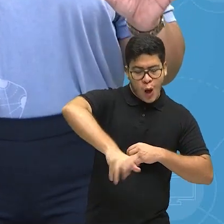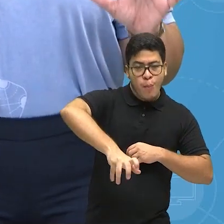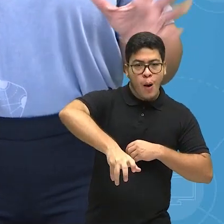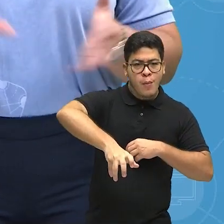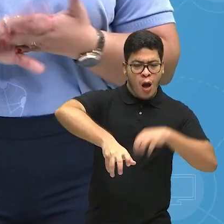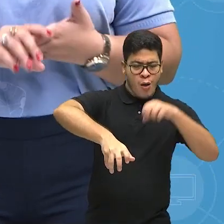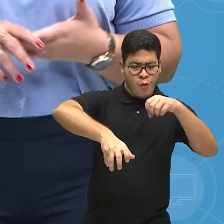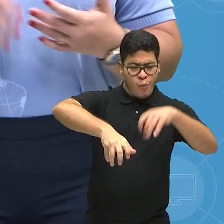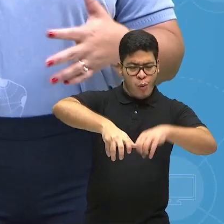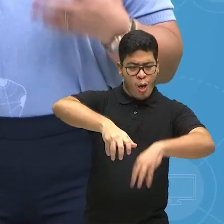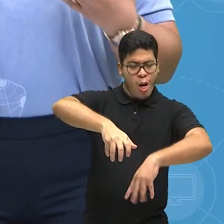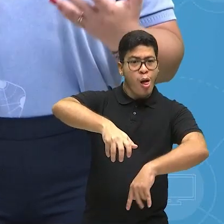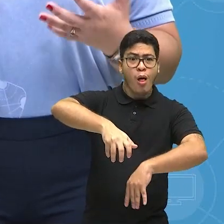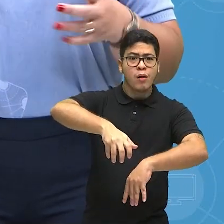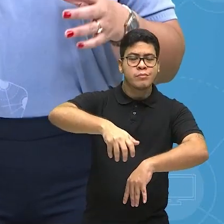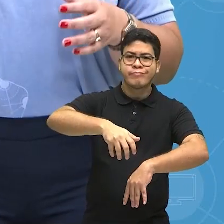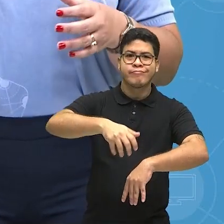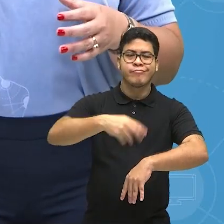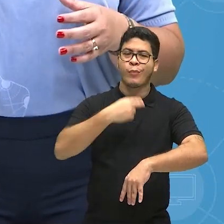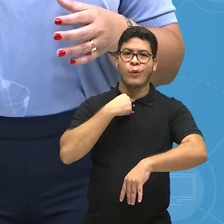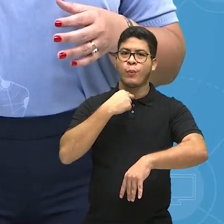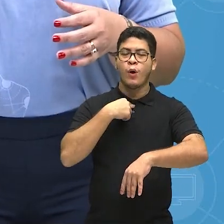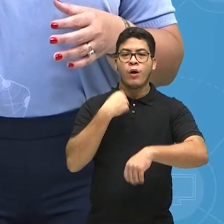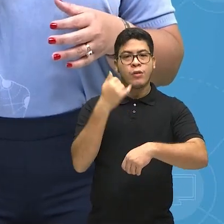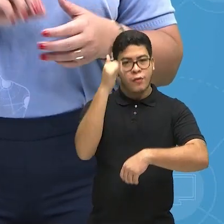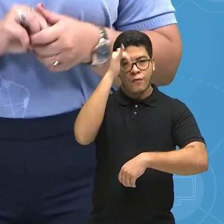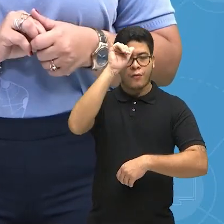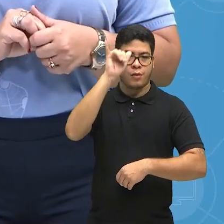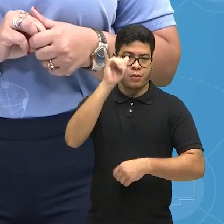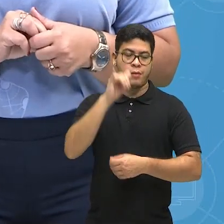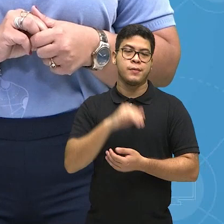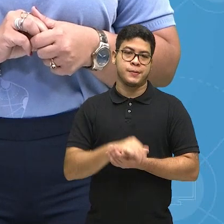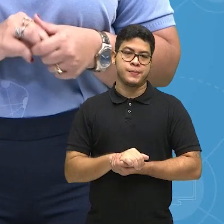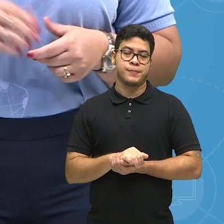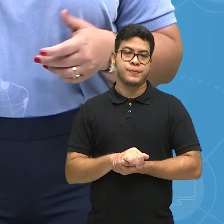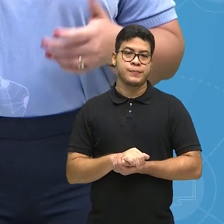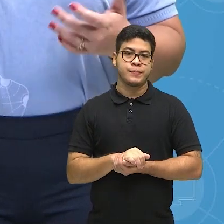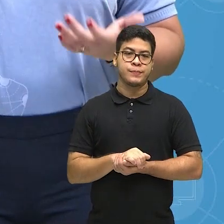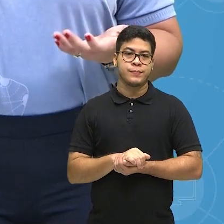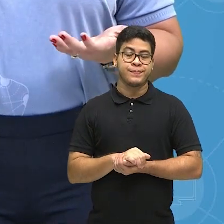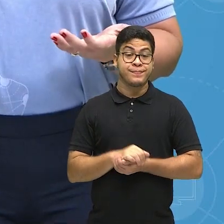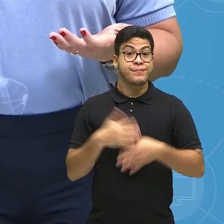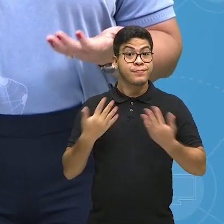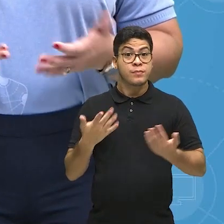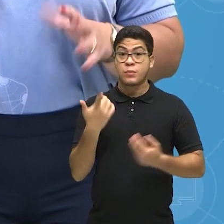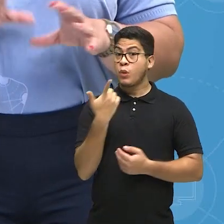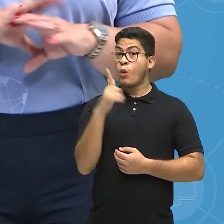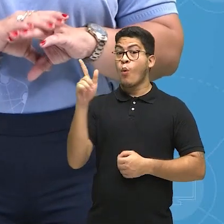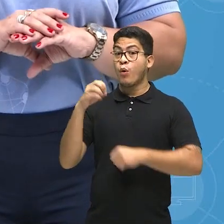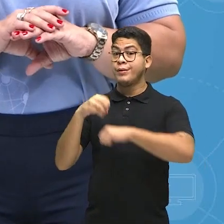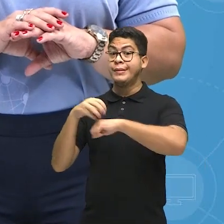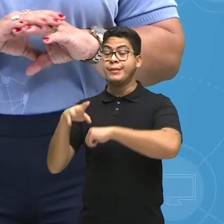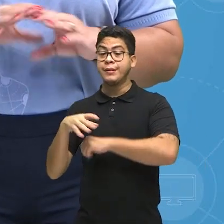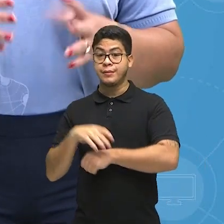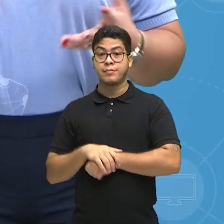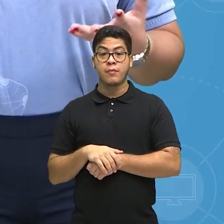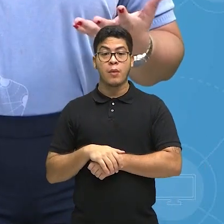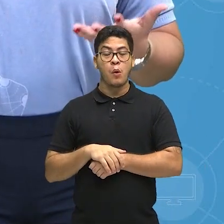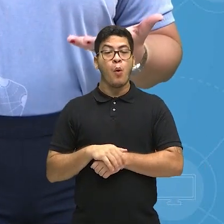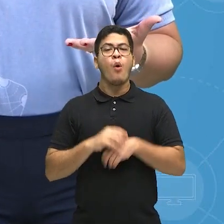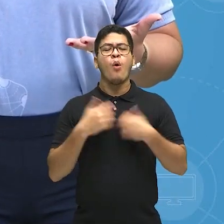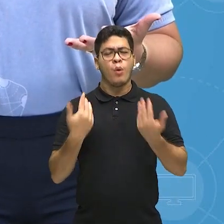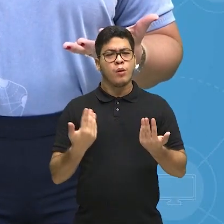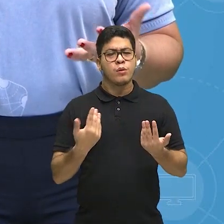sem necessidade. Então, tudo isso são pequenas atitudes que podem ajudar o nosso meio ambiente. A outra dica é comprar apenas